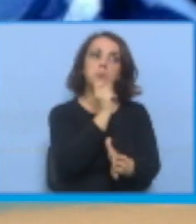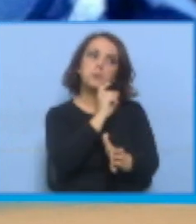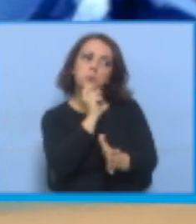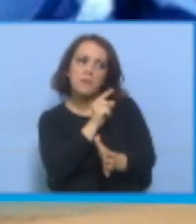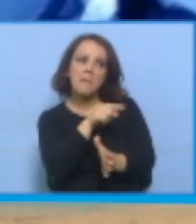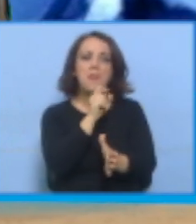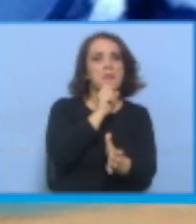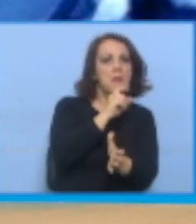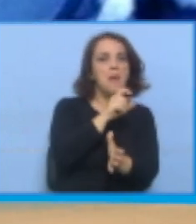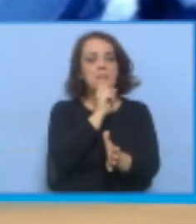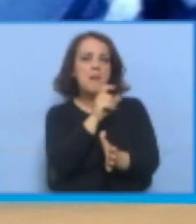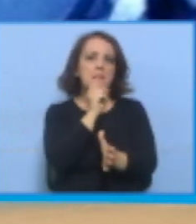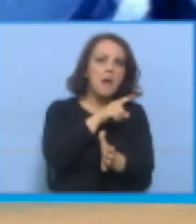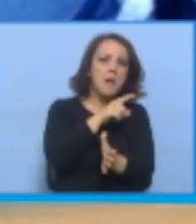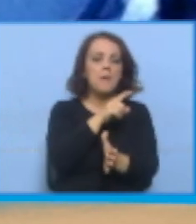condições